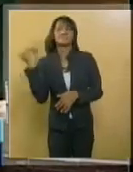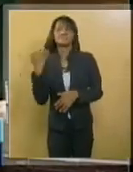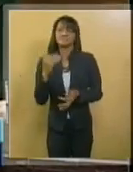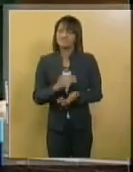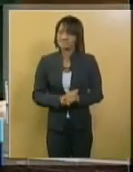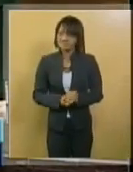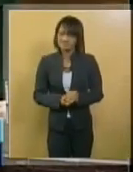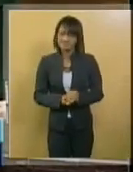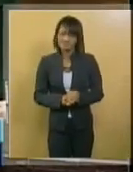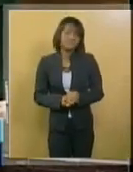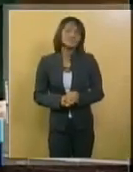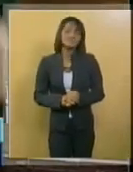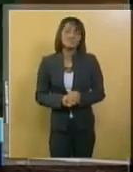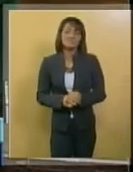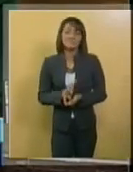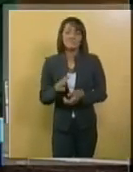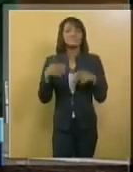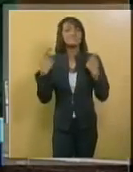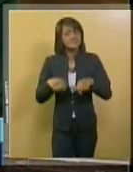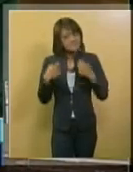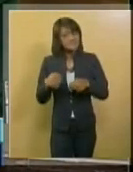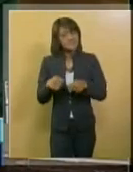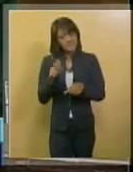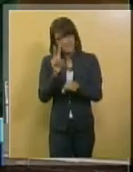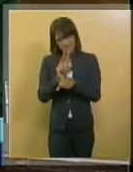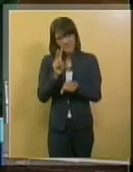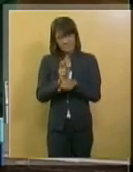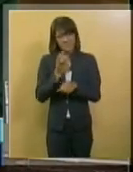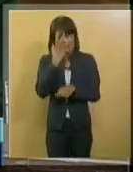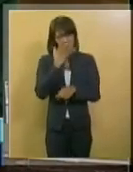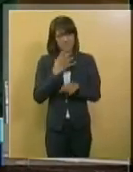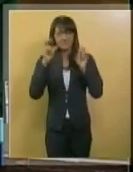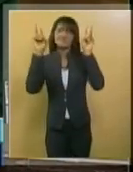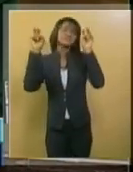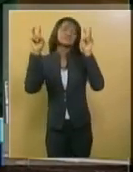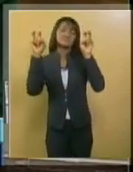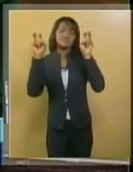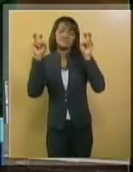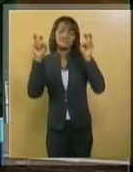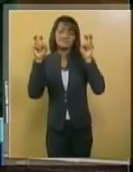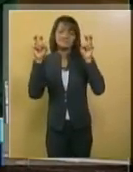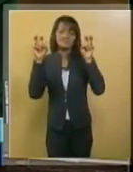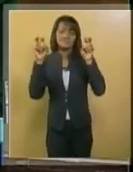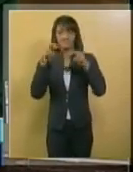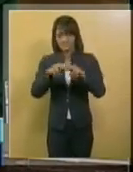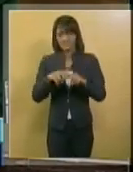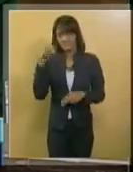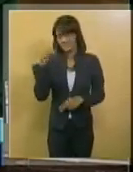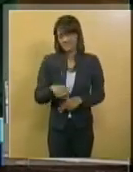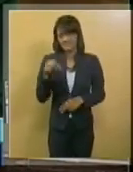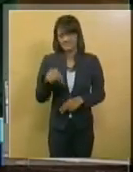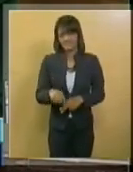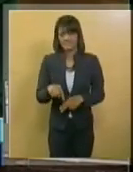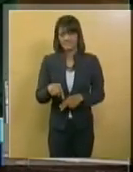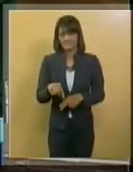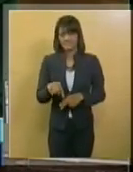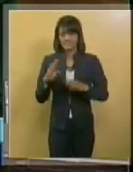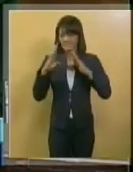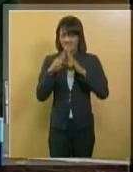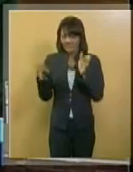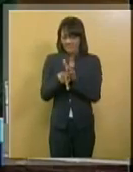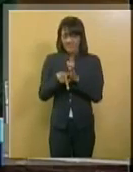transmissão. Precisa ser tratado com seriedade esse tema. E é isso que eu vim convocar. Esta casa é a casa do